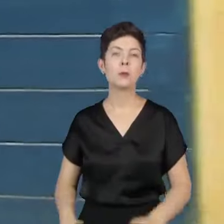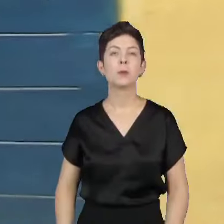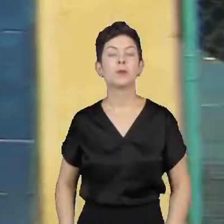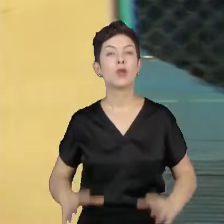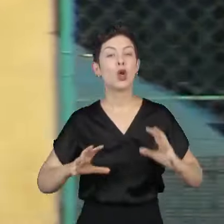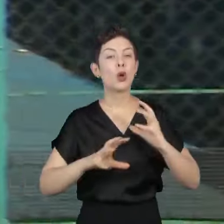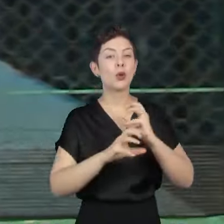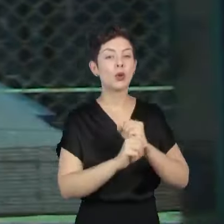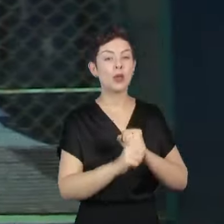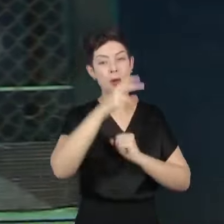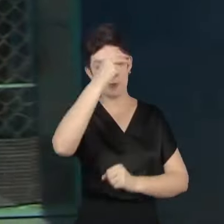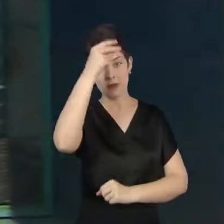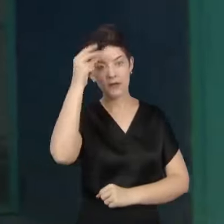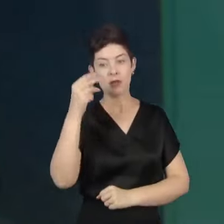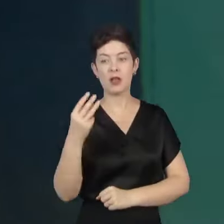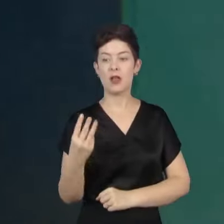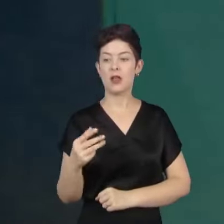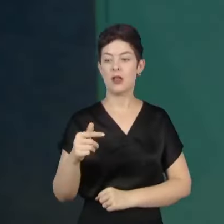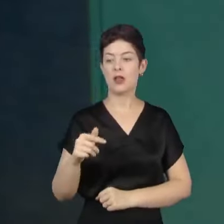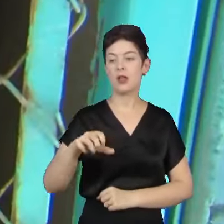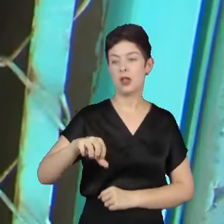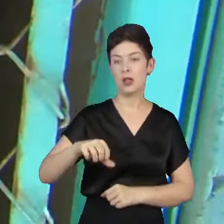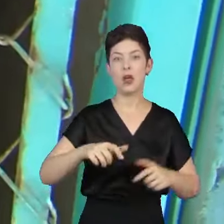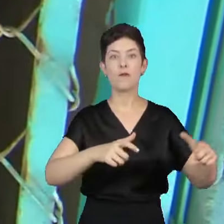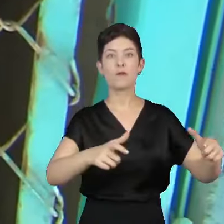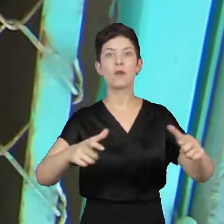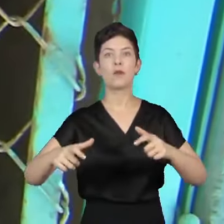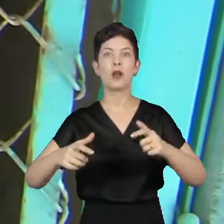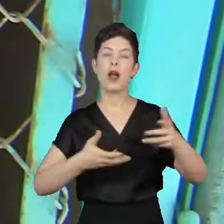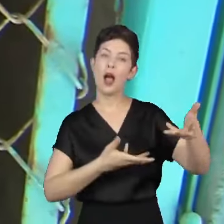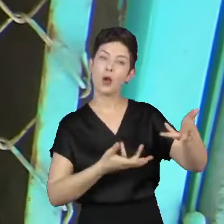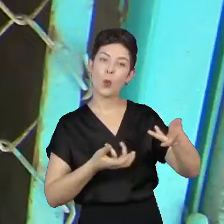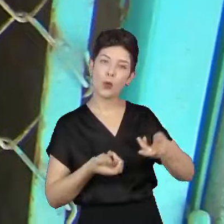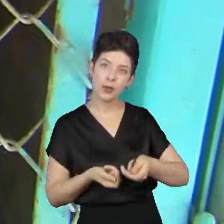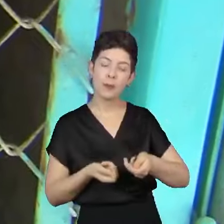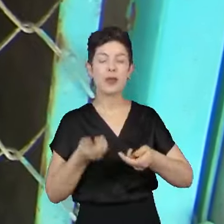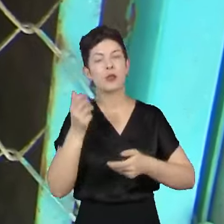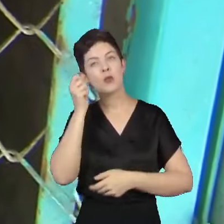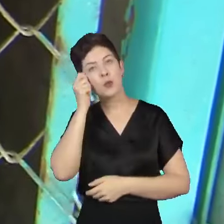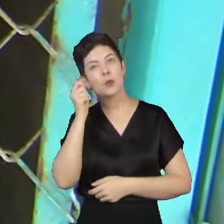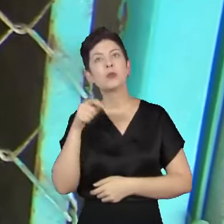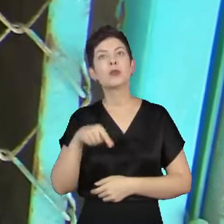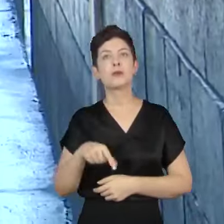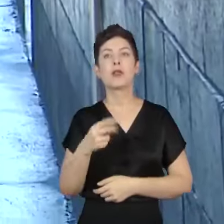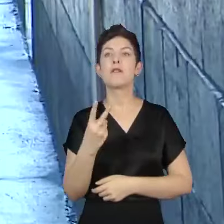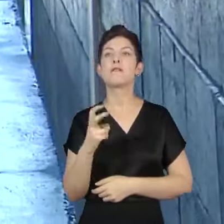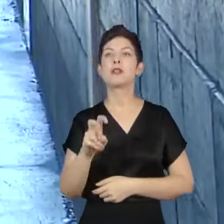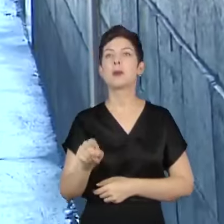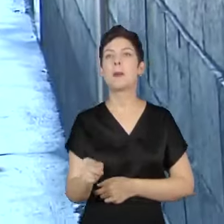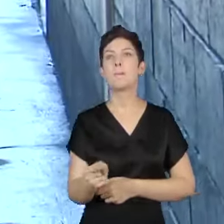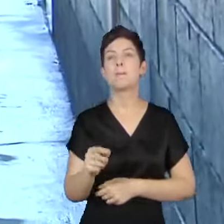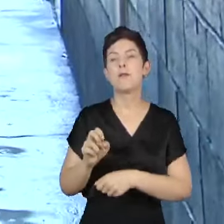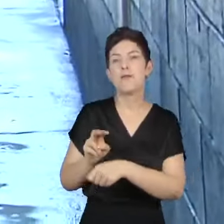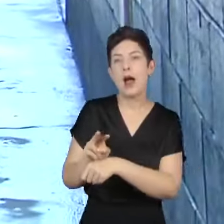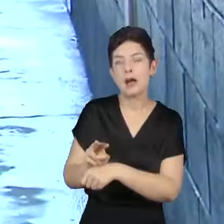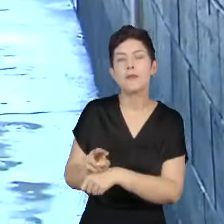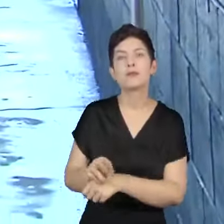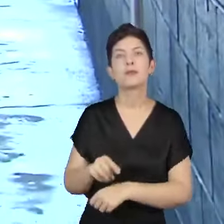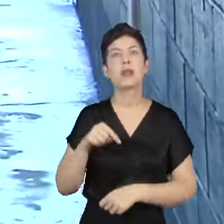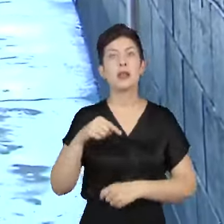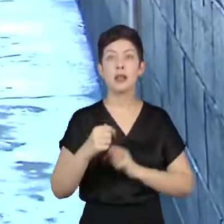tem 379 serviços de acolhimento para a população de rua, com 25 mil vagas. Há um mês, Luciano